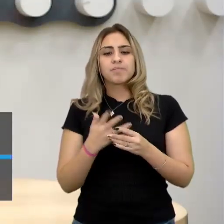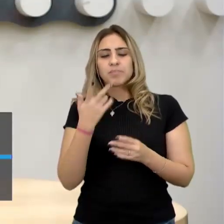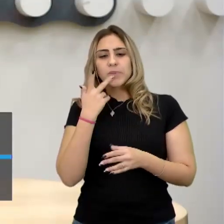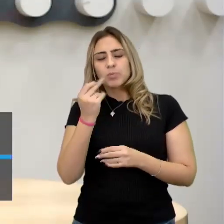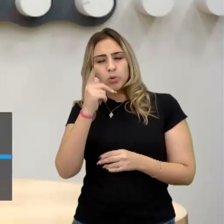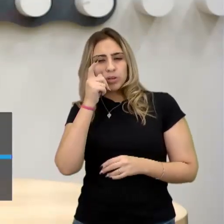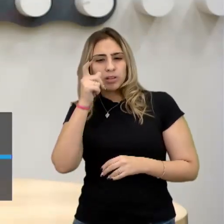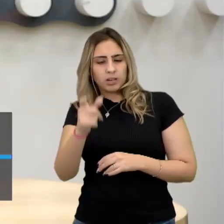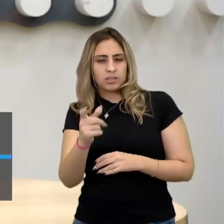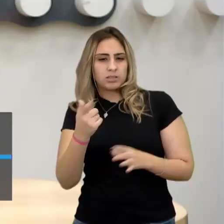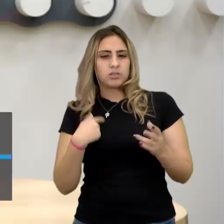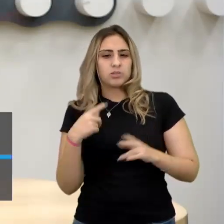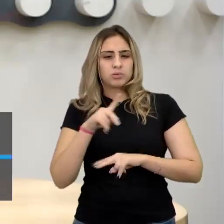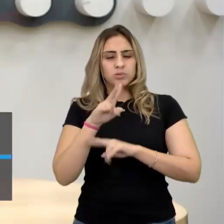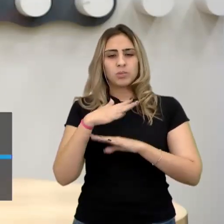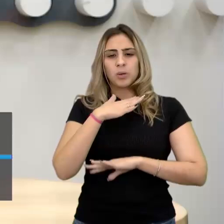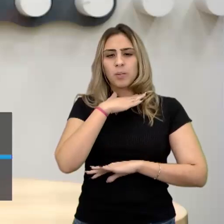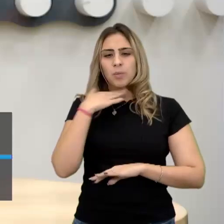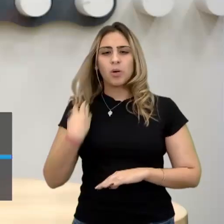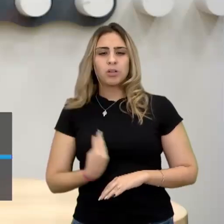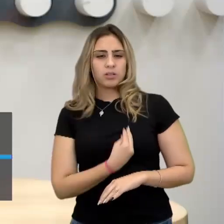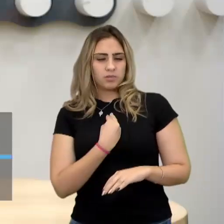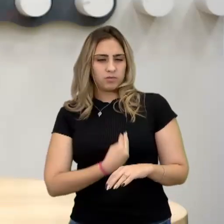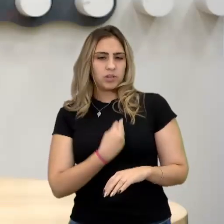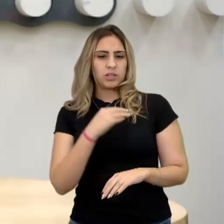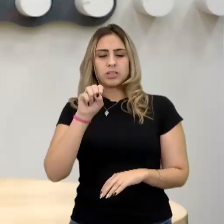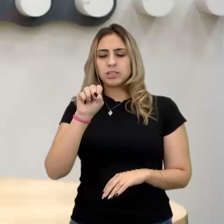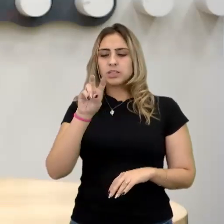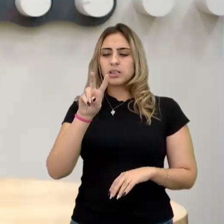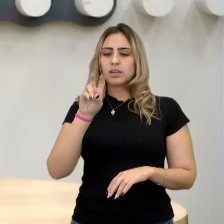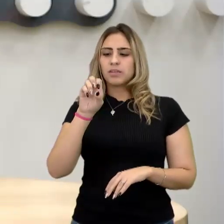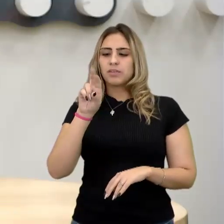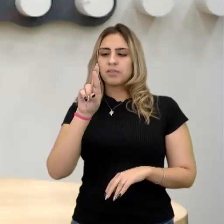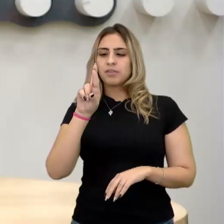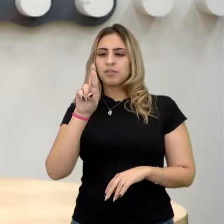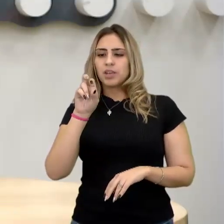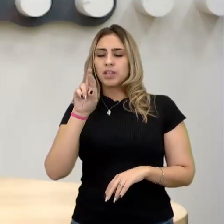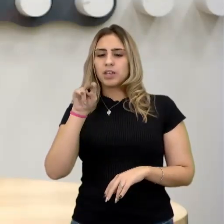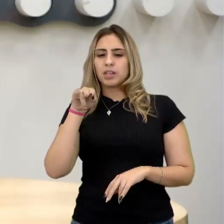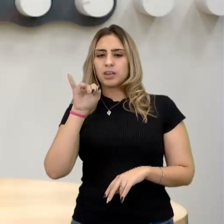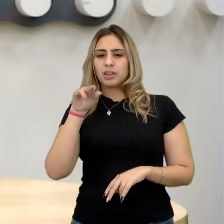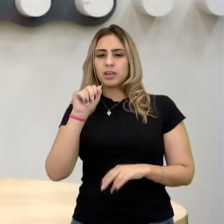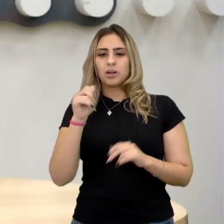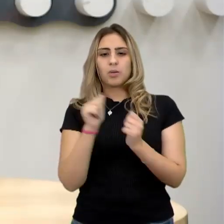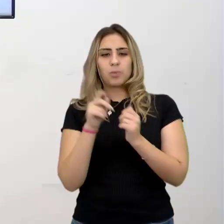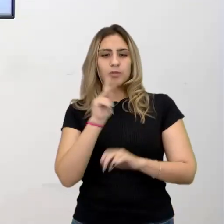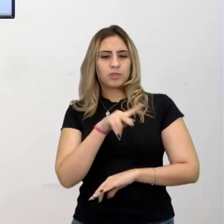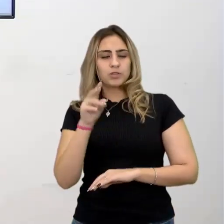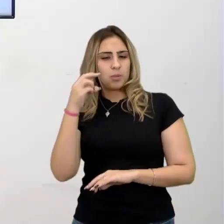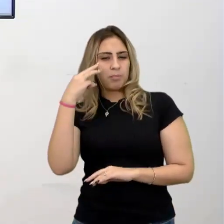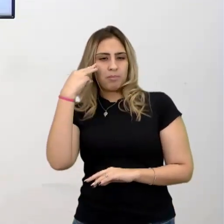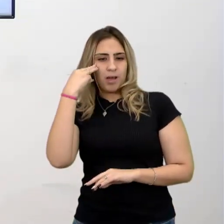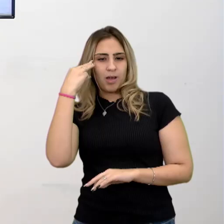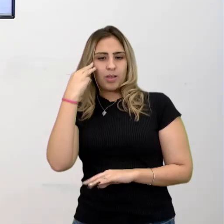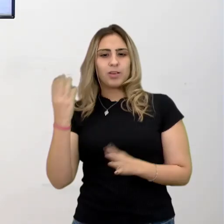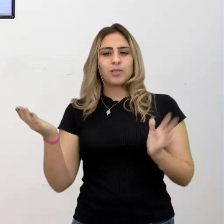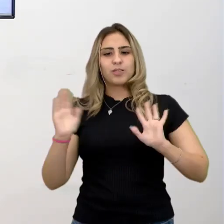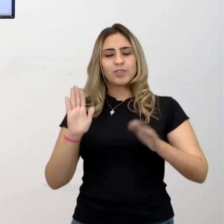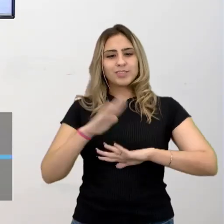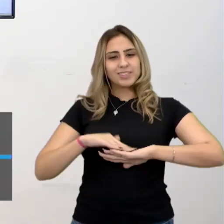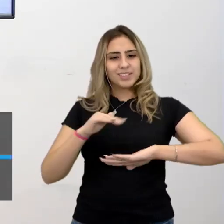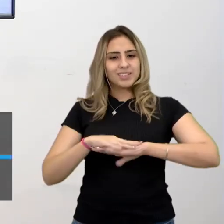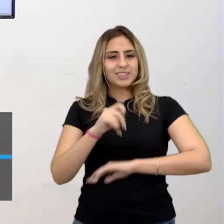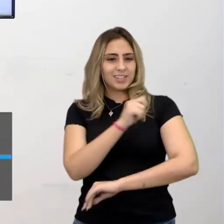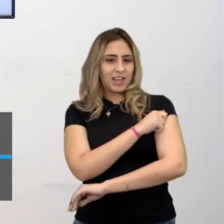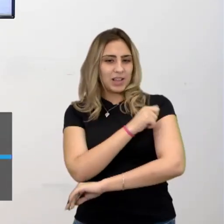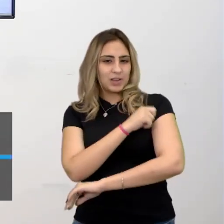muito interessante aí sobre morte e vida severina com o professor Mauro Marcel. Vamos lá? Olá,